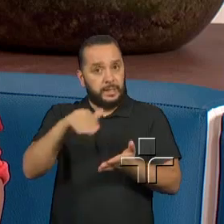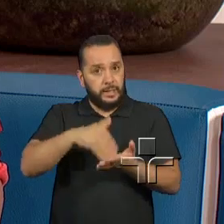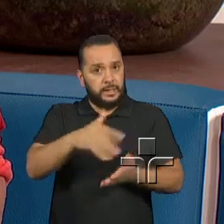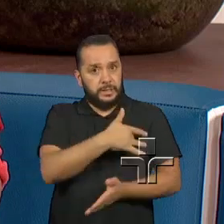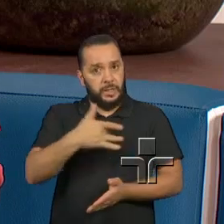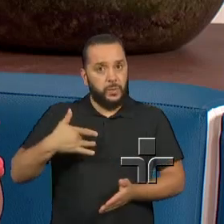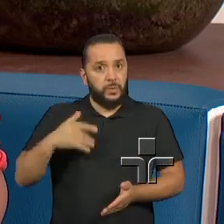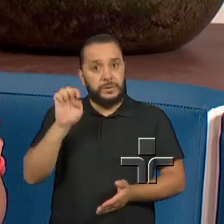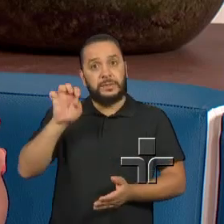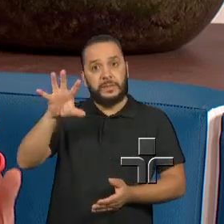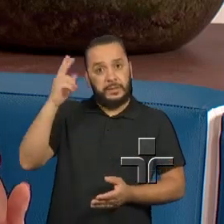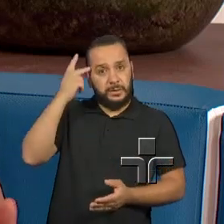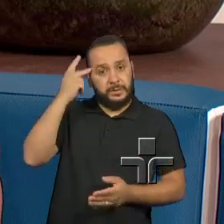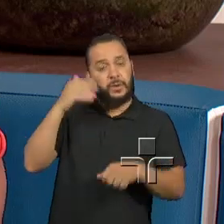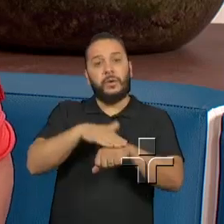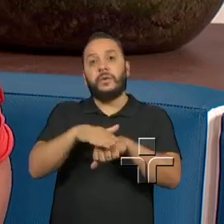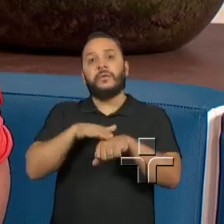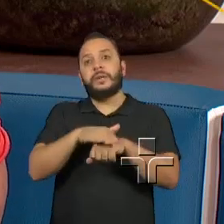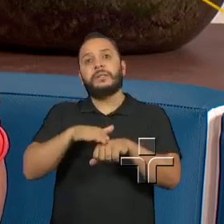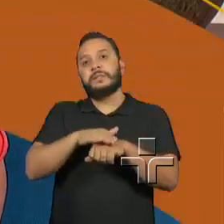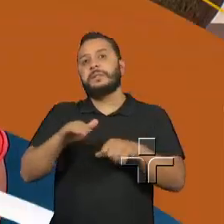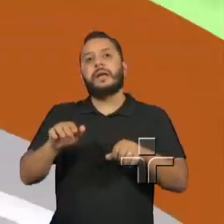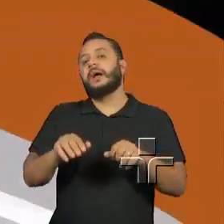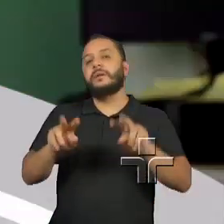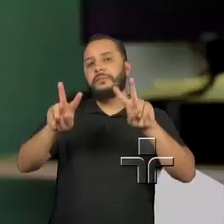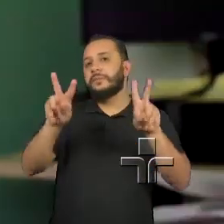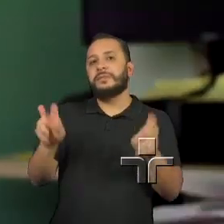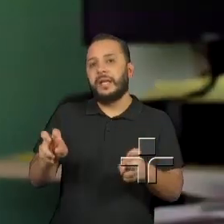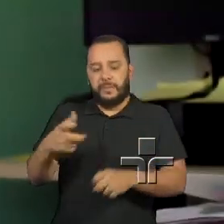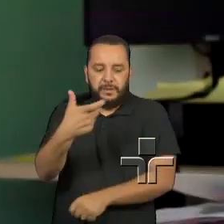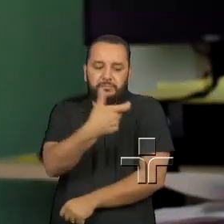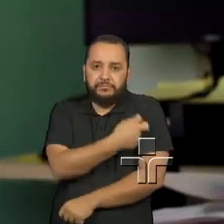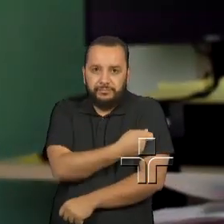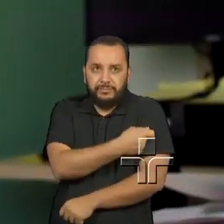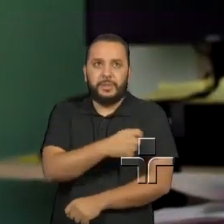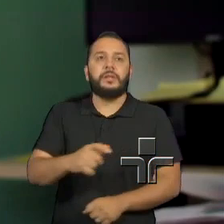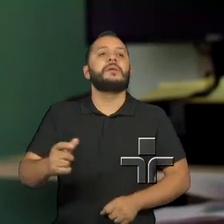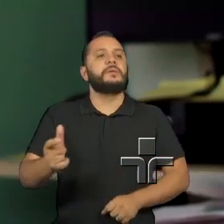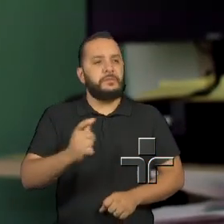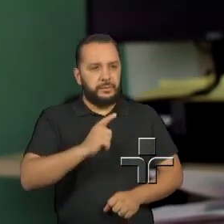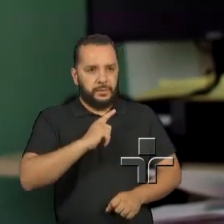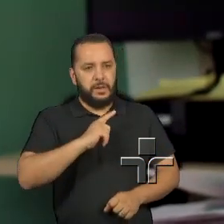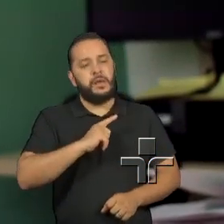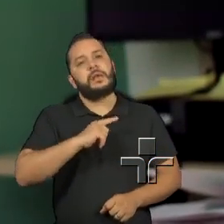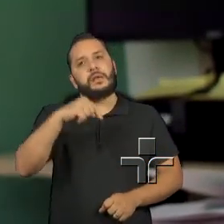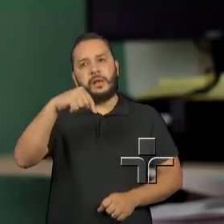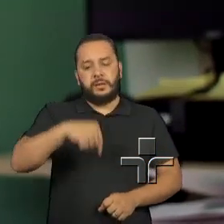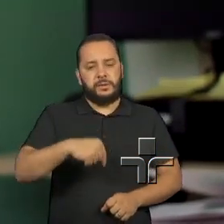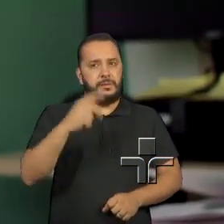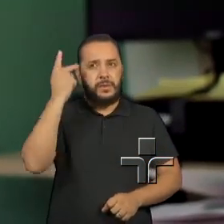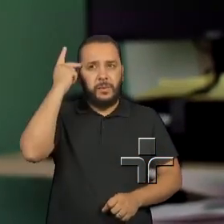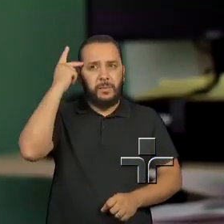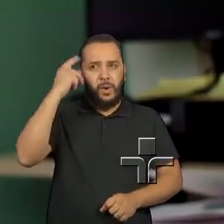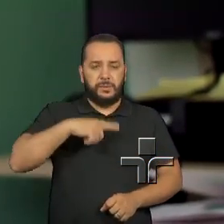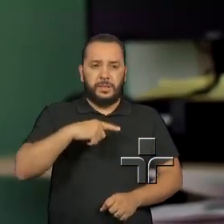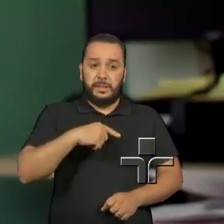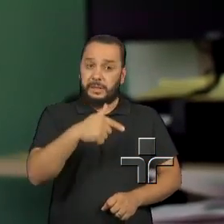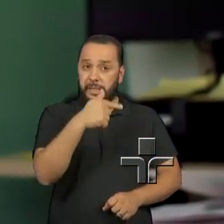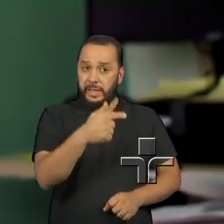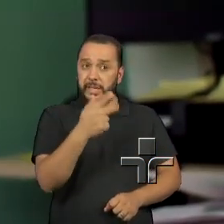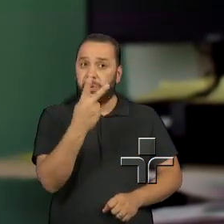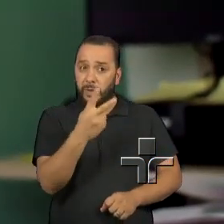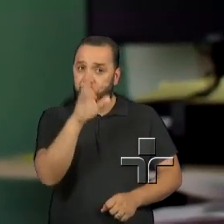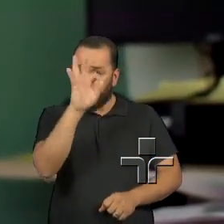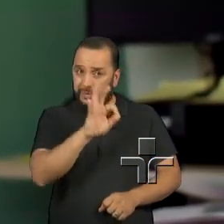de São Paulo conversar sobre as campanhas. A gente tem uma cobertura vacinal no estado de cerca de